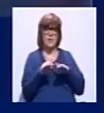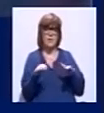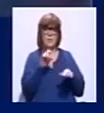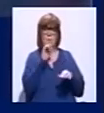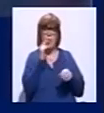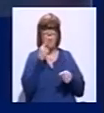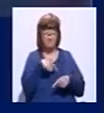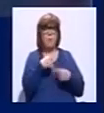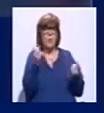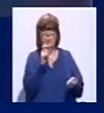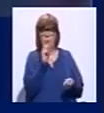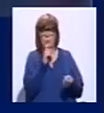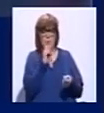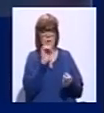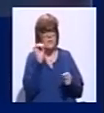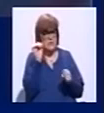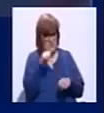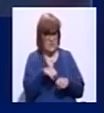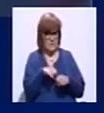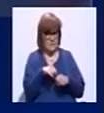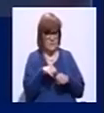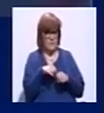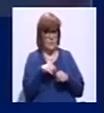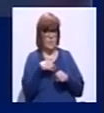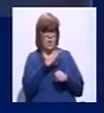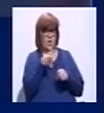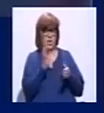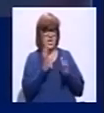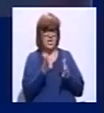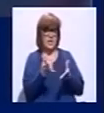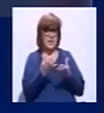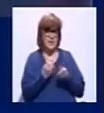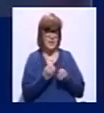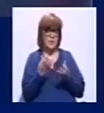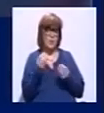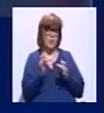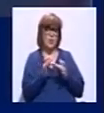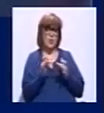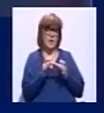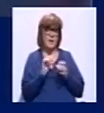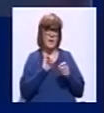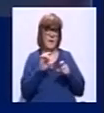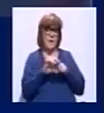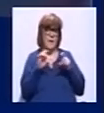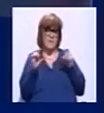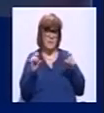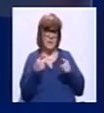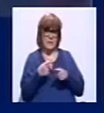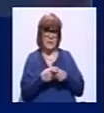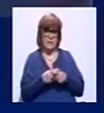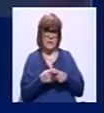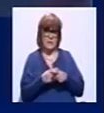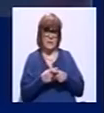pública sim nós temos recebido bastante contato inclusive de empresas interessadas